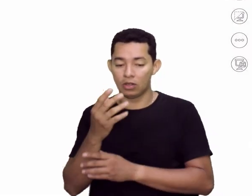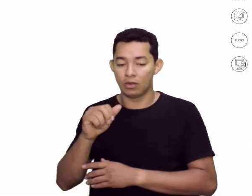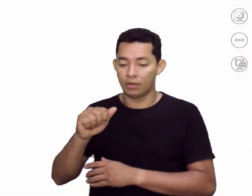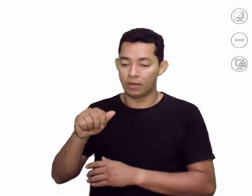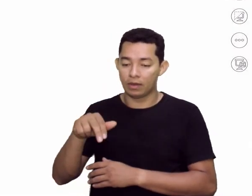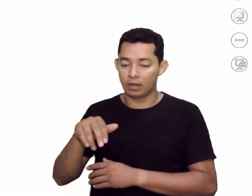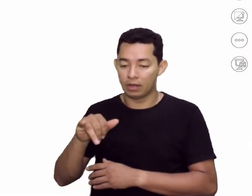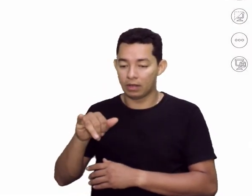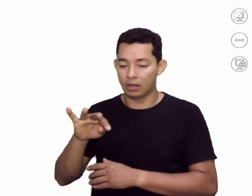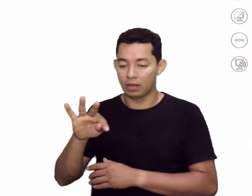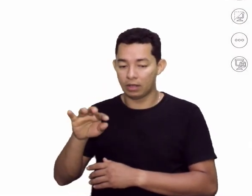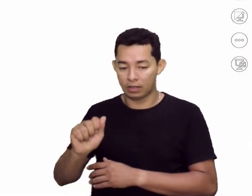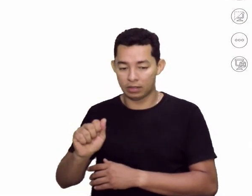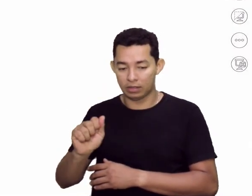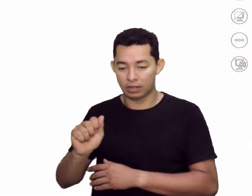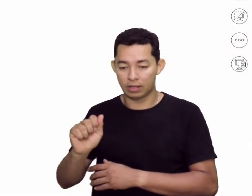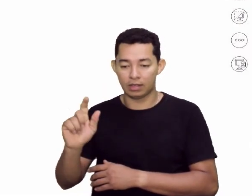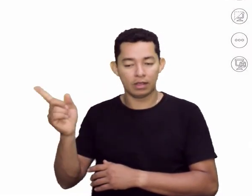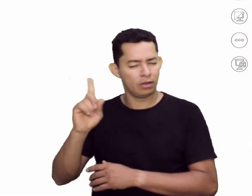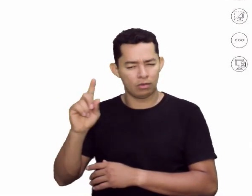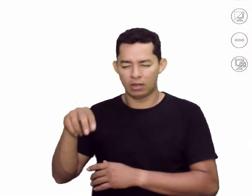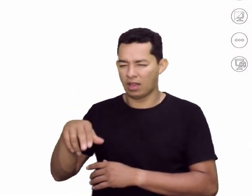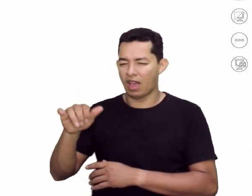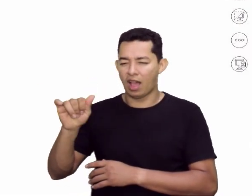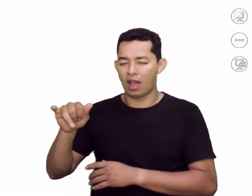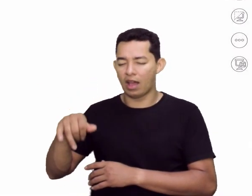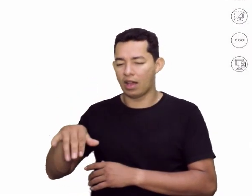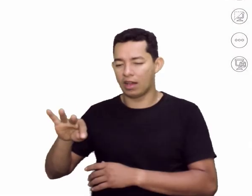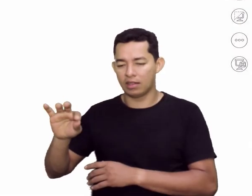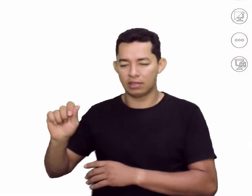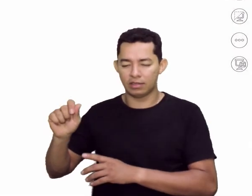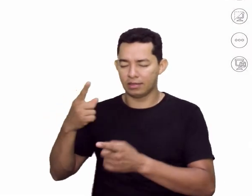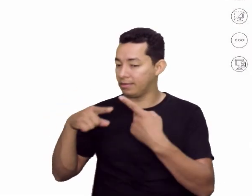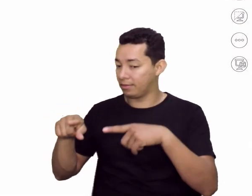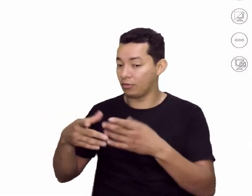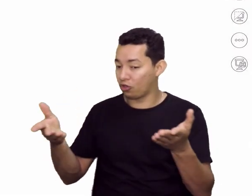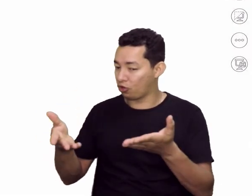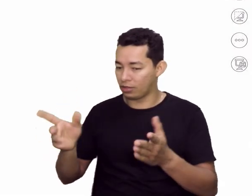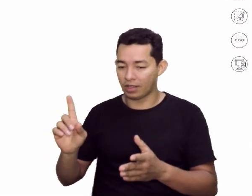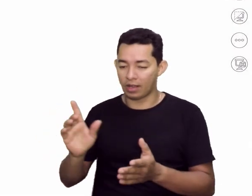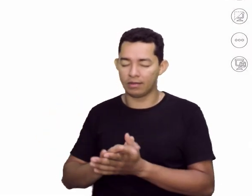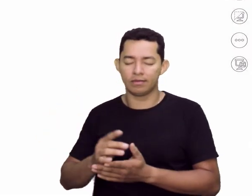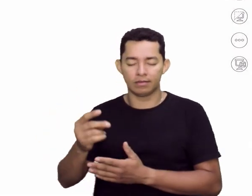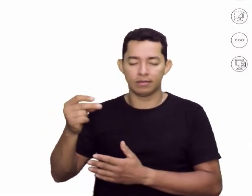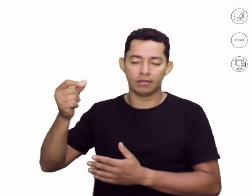Enfim, não é aquela Anita né, que nós conhecemos, nossa